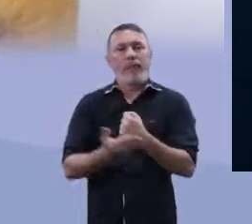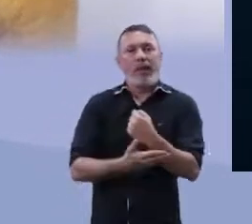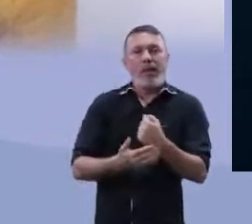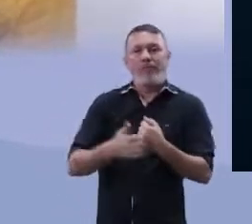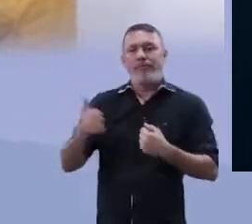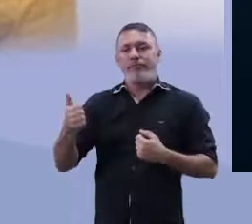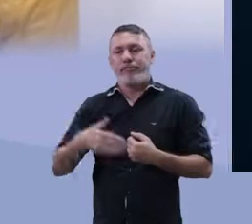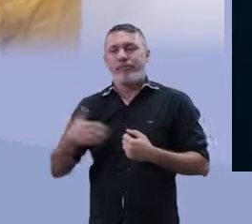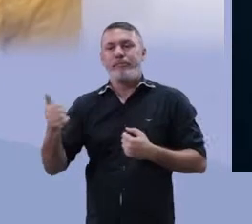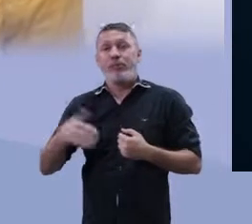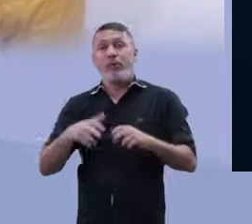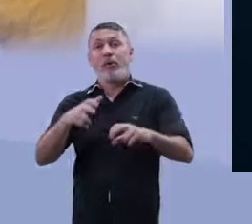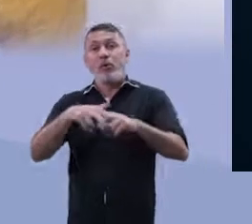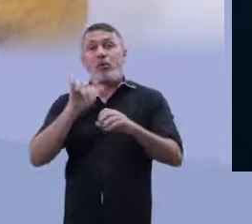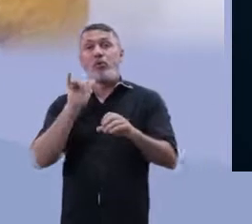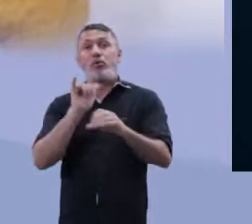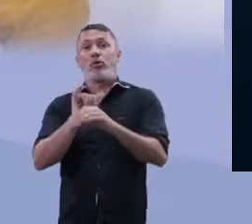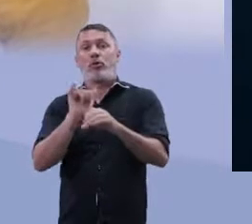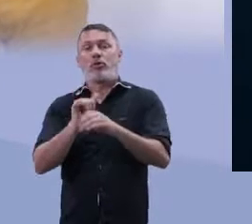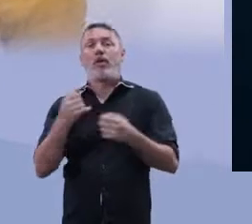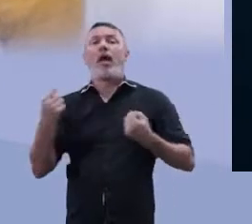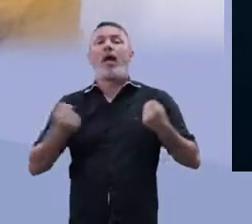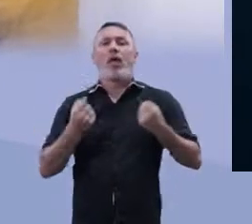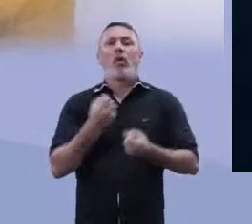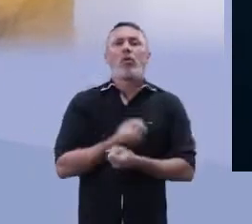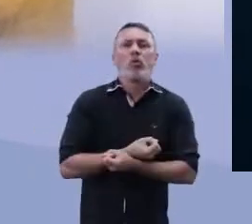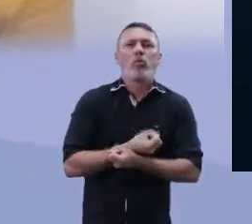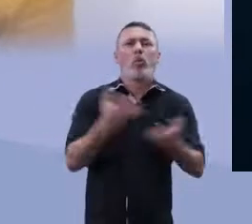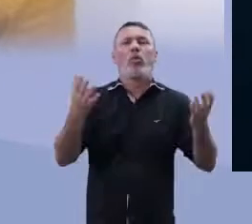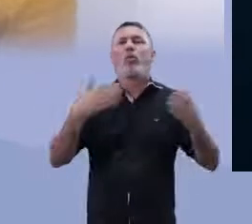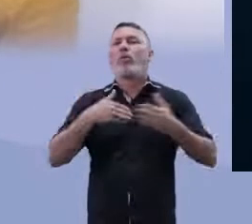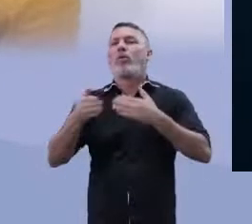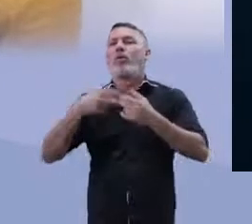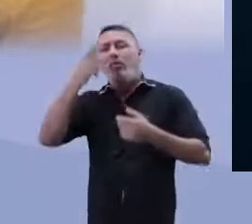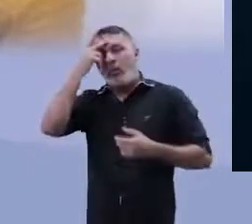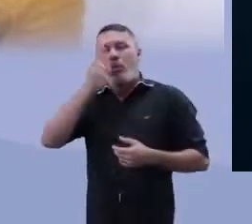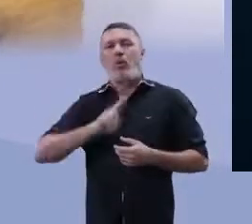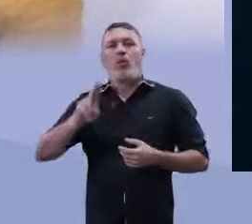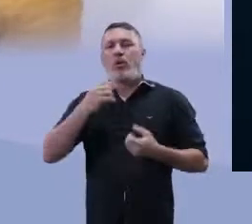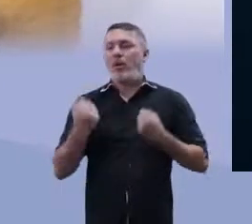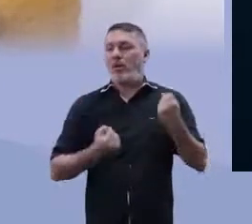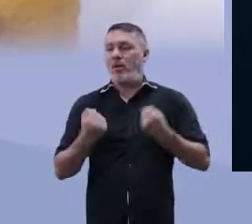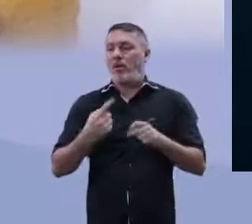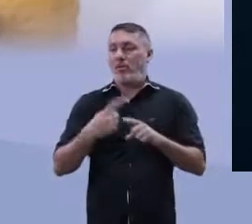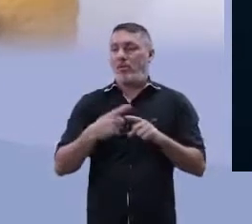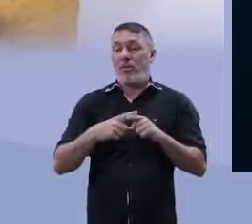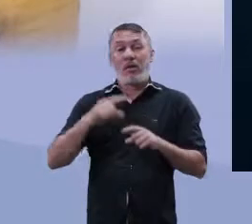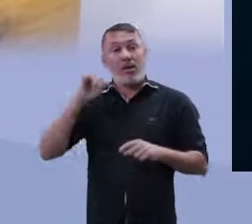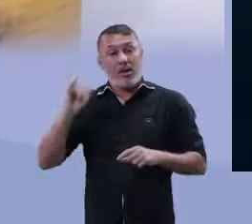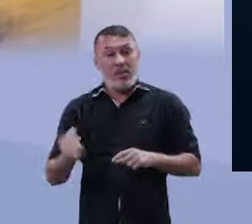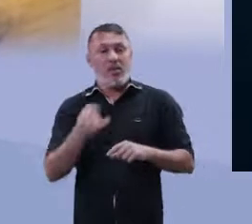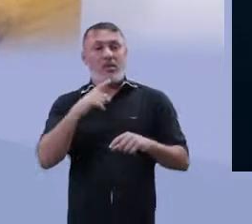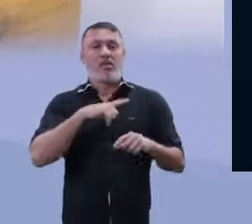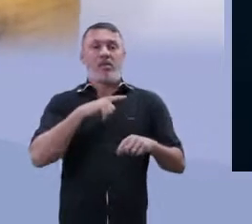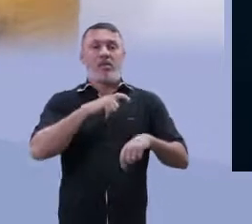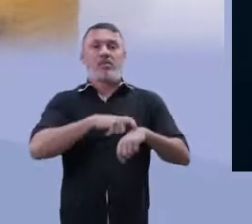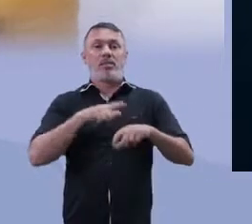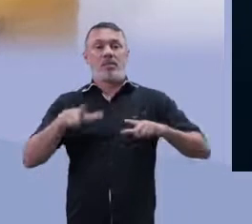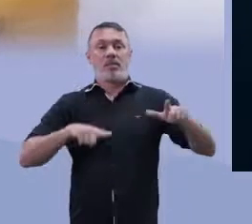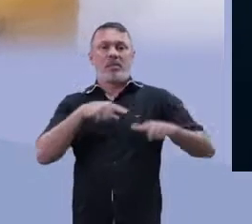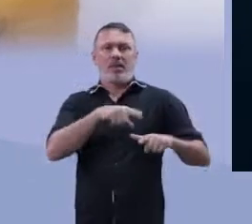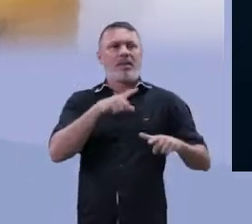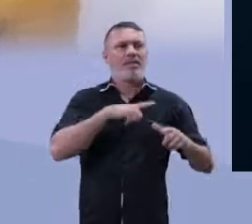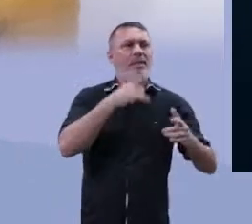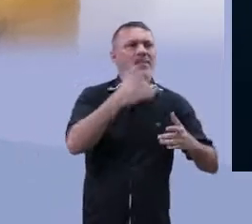hora que a Toyota lança o chamado sistema de produção just-in-time. Isso quer dizer o quê? Aproveitando o máximo de tempo possível, o